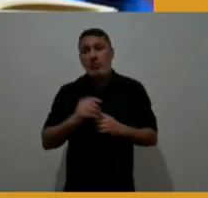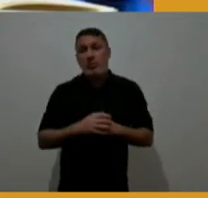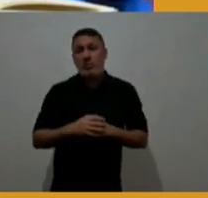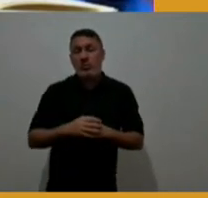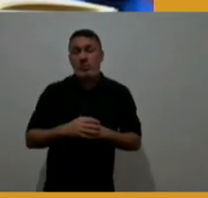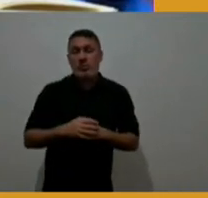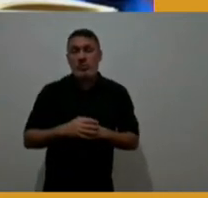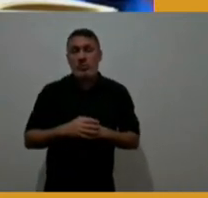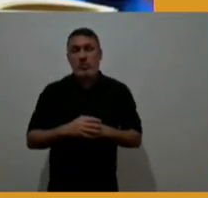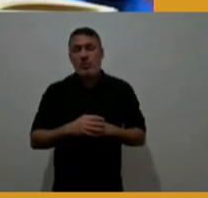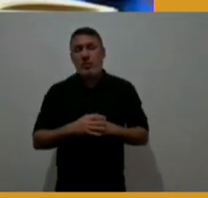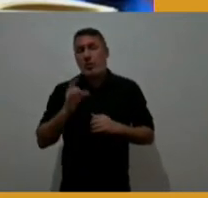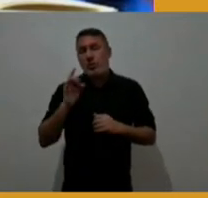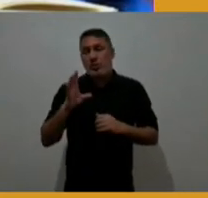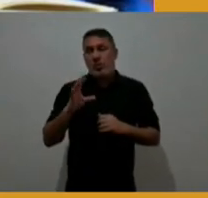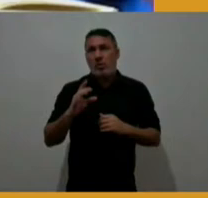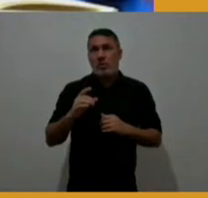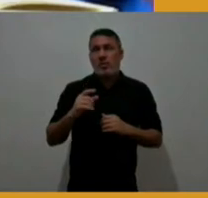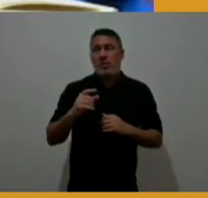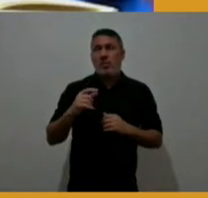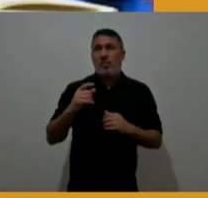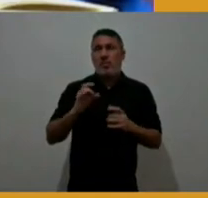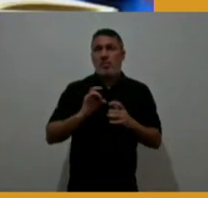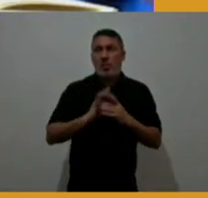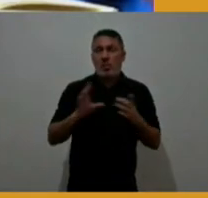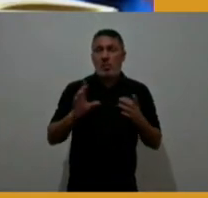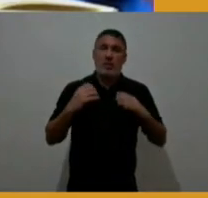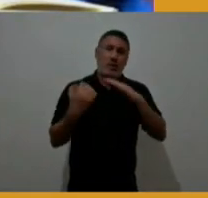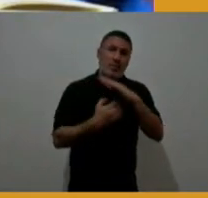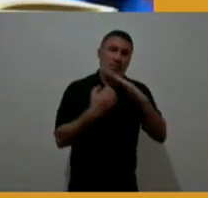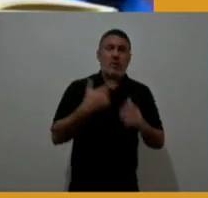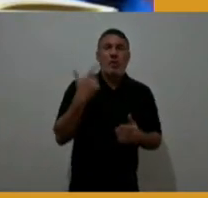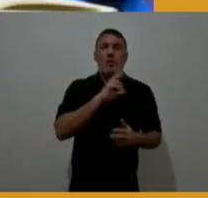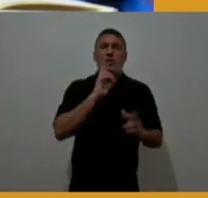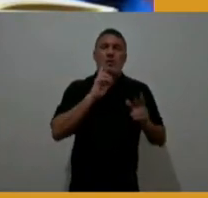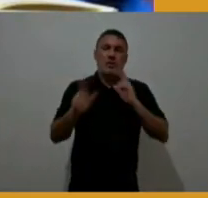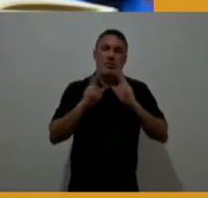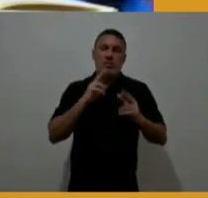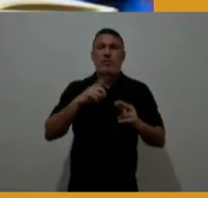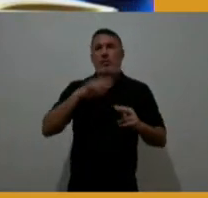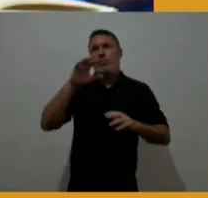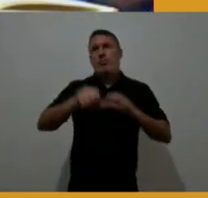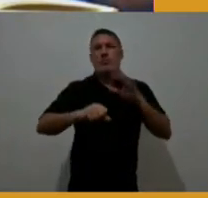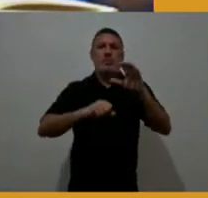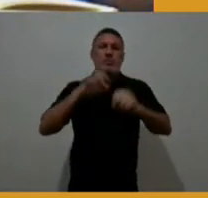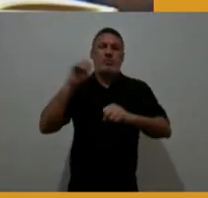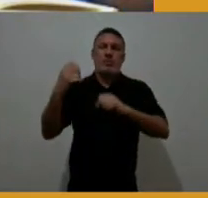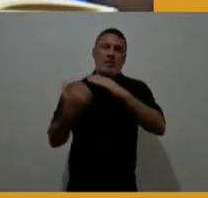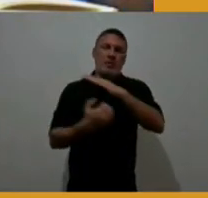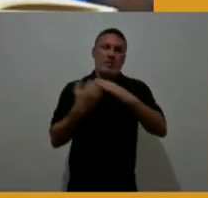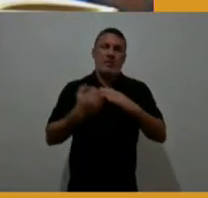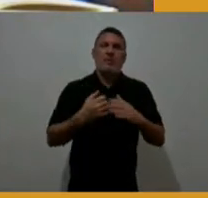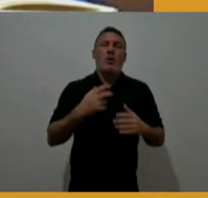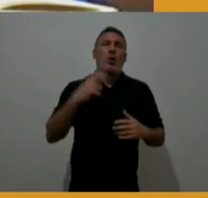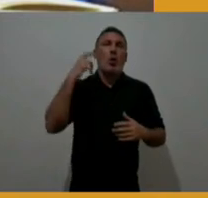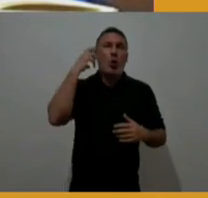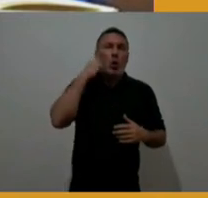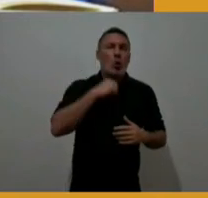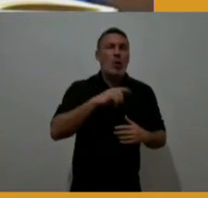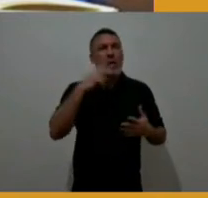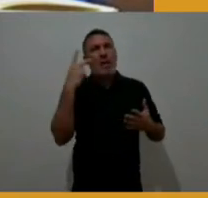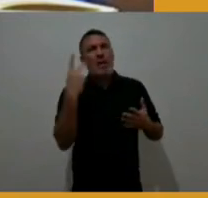ter esse papel as empresas que gerem resultados, elas buscam resultados, o lucro não é imoral, né? Mas a